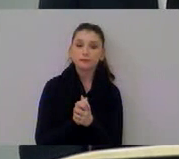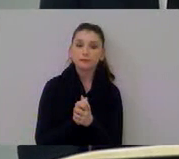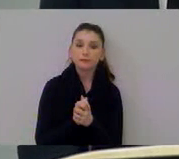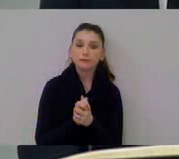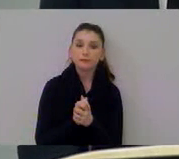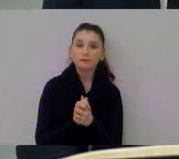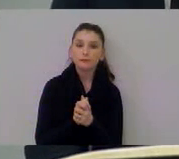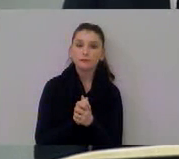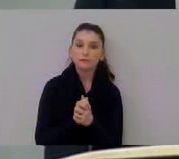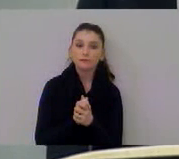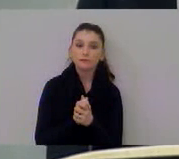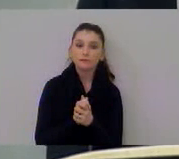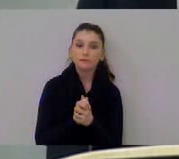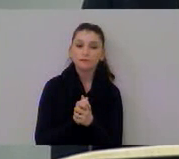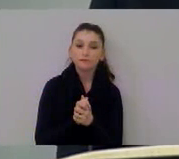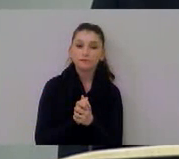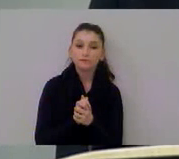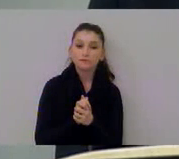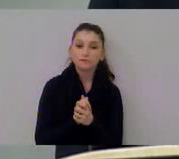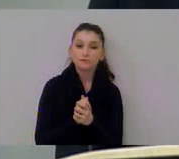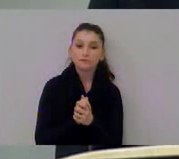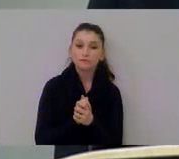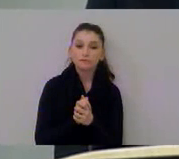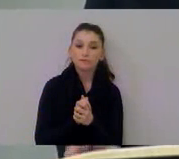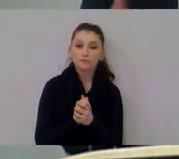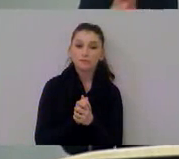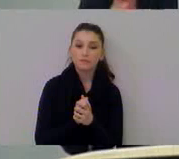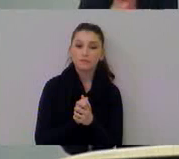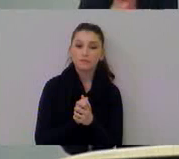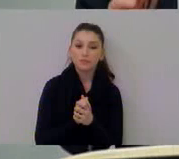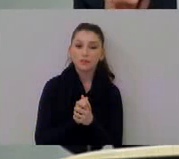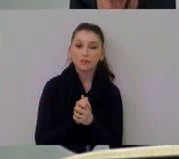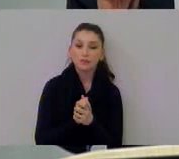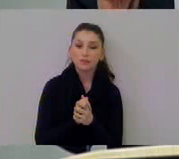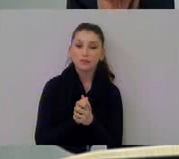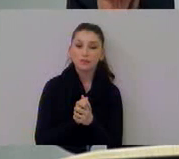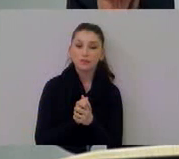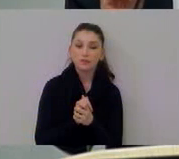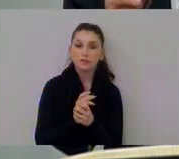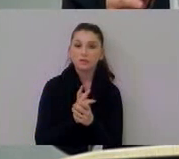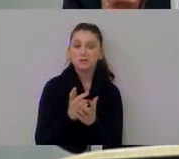eu quero passar depois para tuas mãos, Andréia,